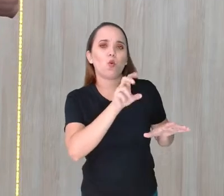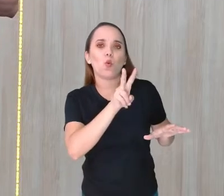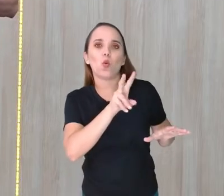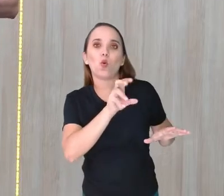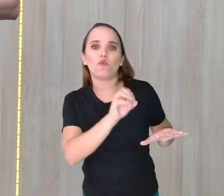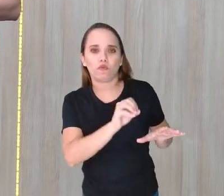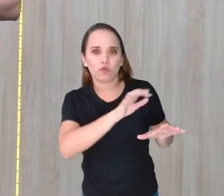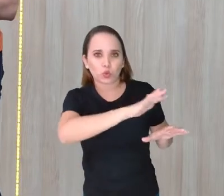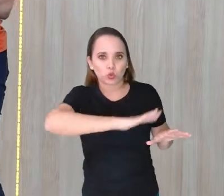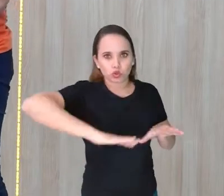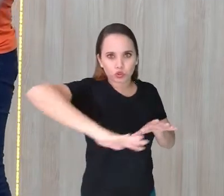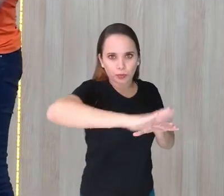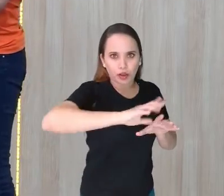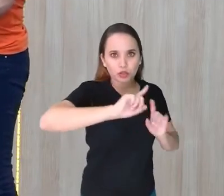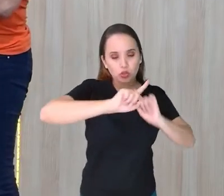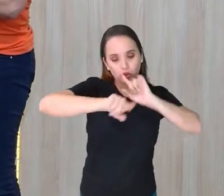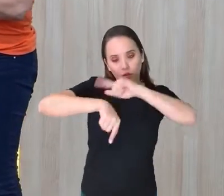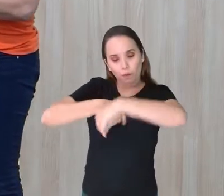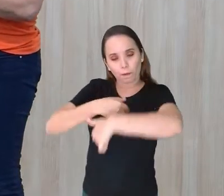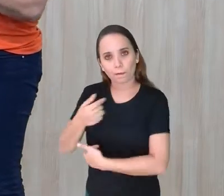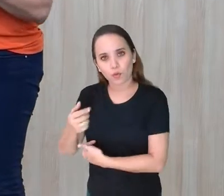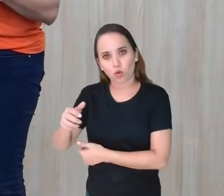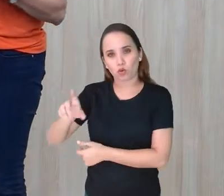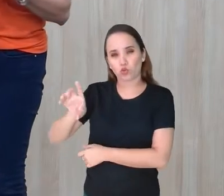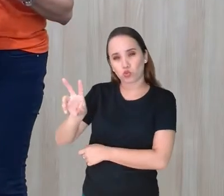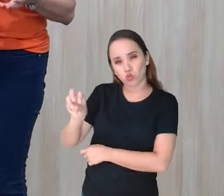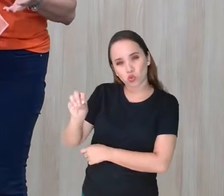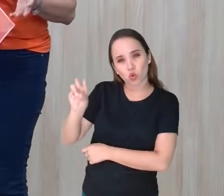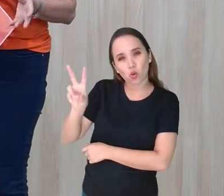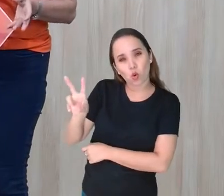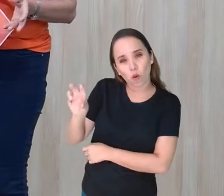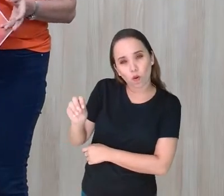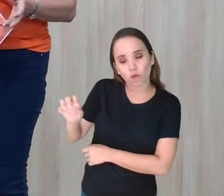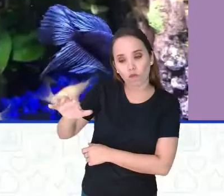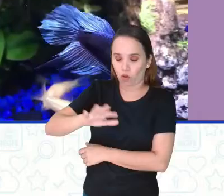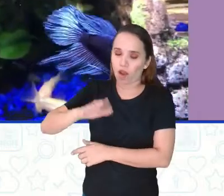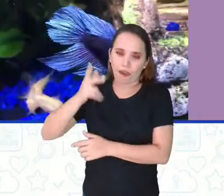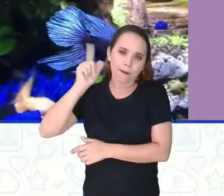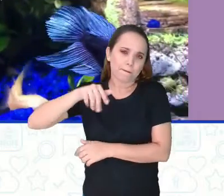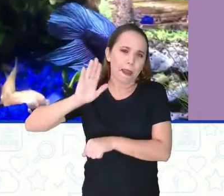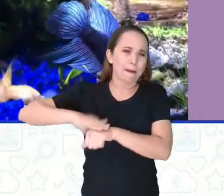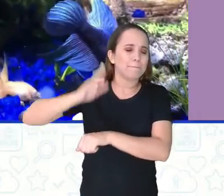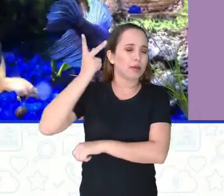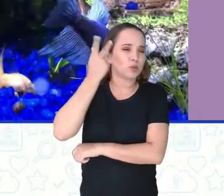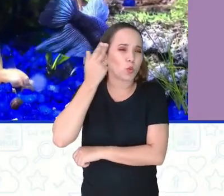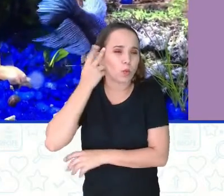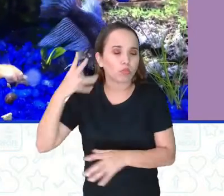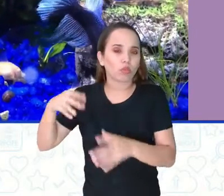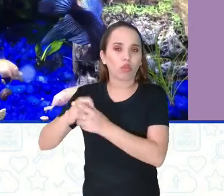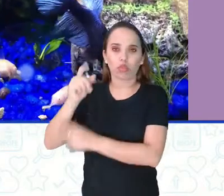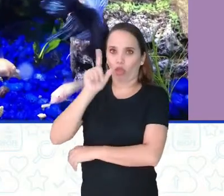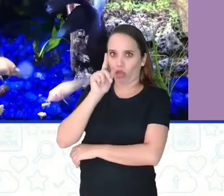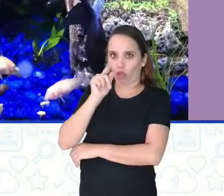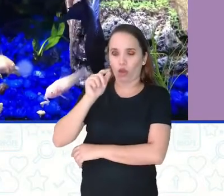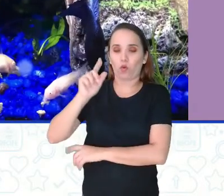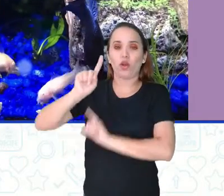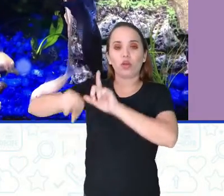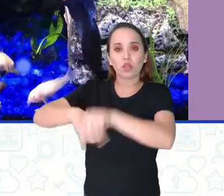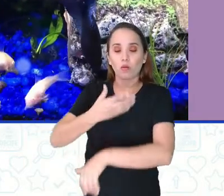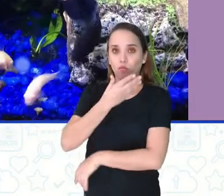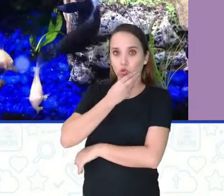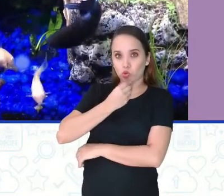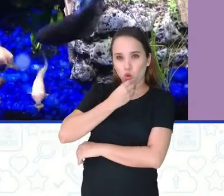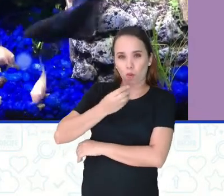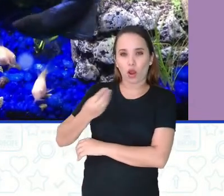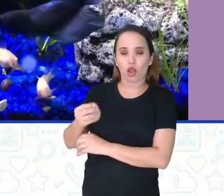ambiente, e aí esses óvulos, normalmente em ambientes aquáticos, e o macho, ele vai lançar os